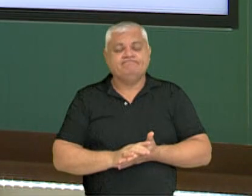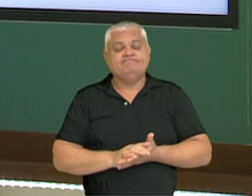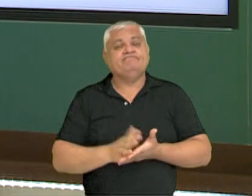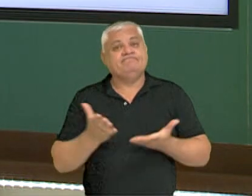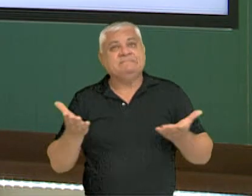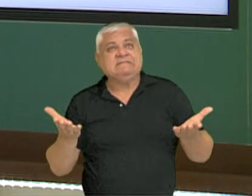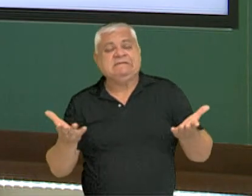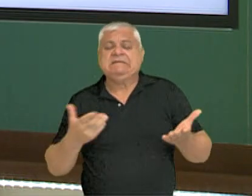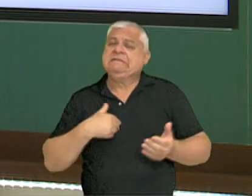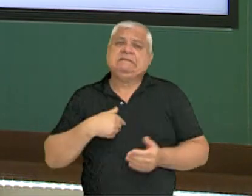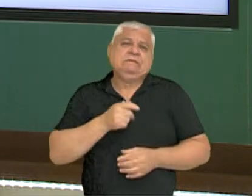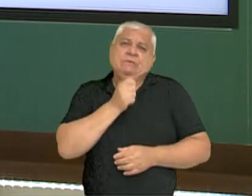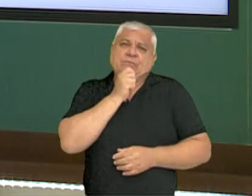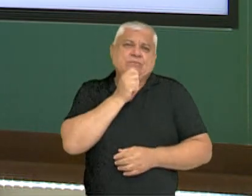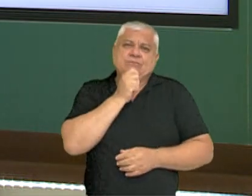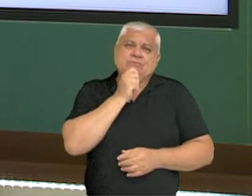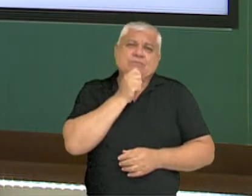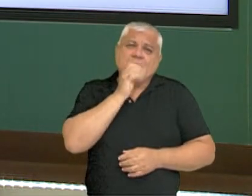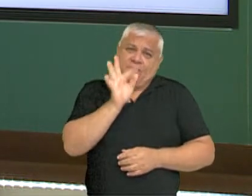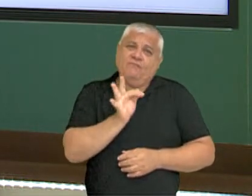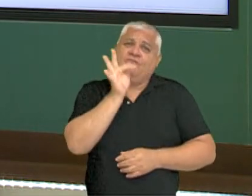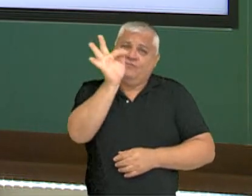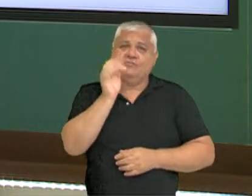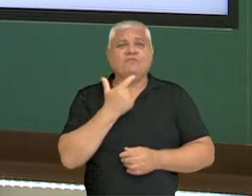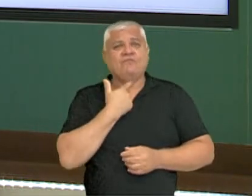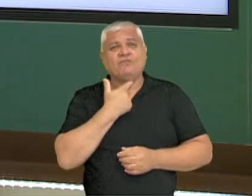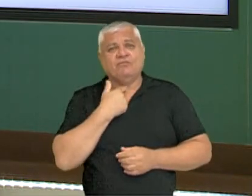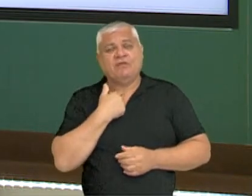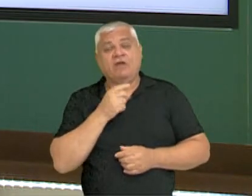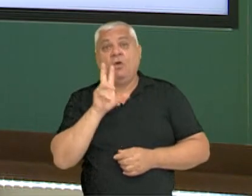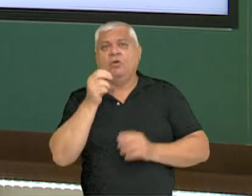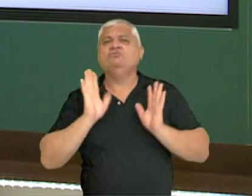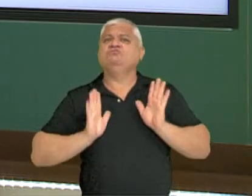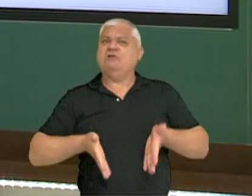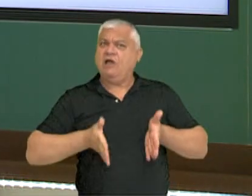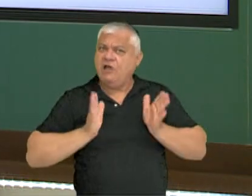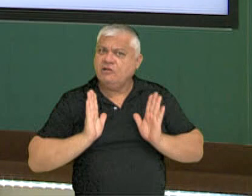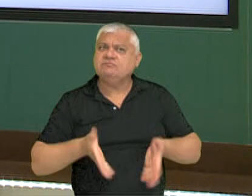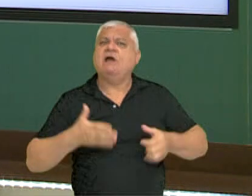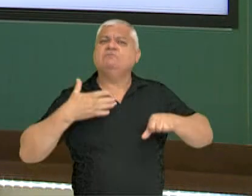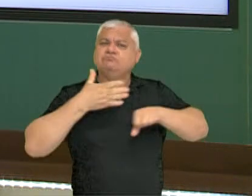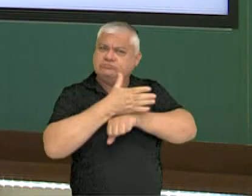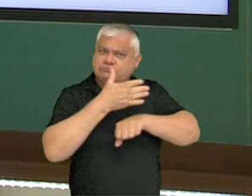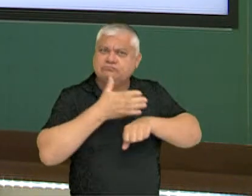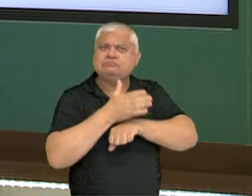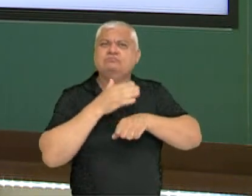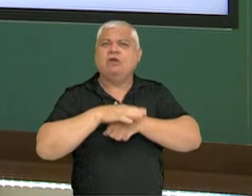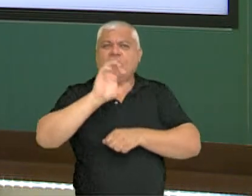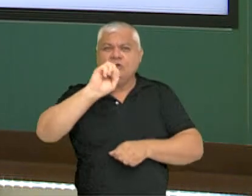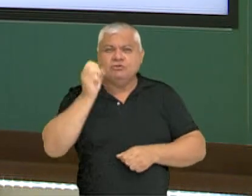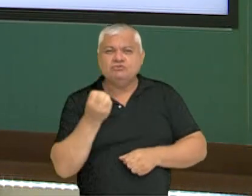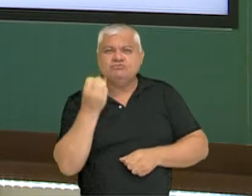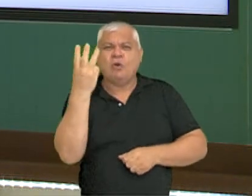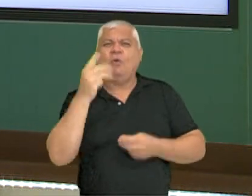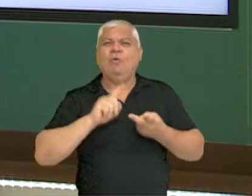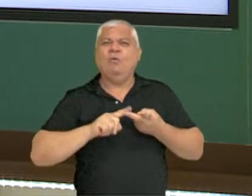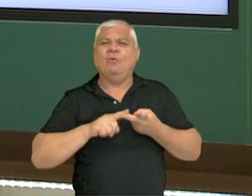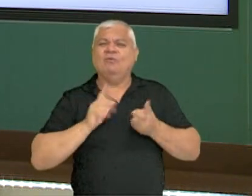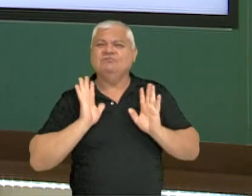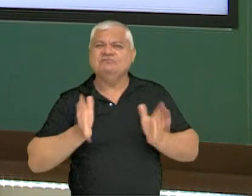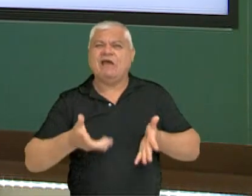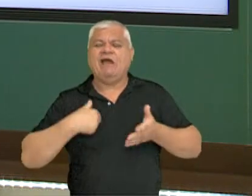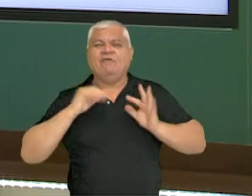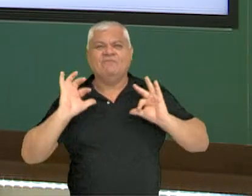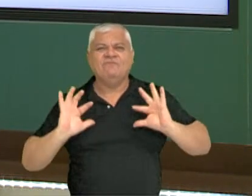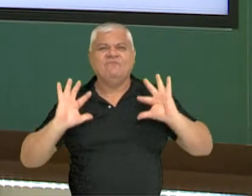oportunidade ainda. Um dia quero fazer. Ou já tive a oportunidade, já fui em um show, já fui em